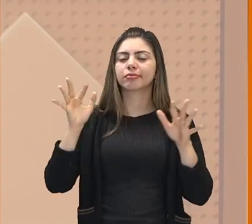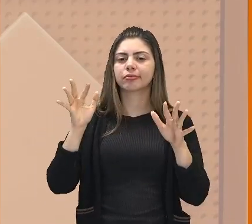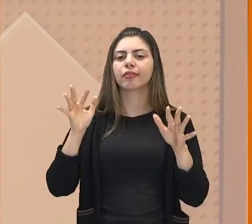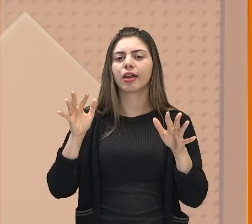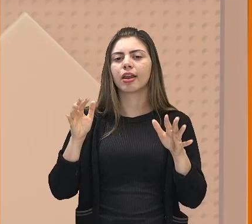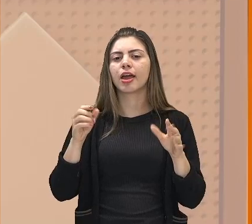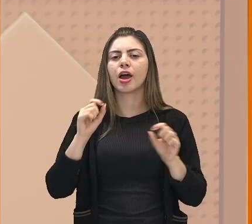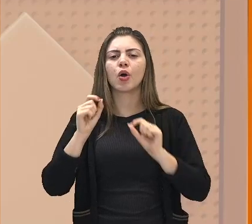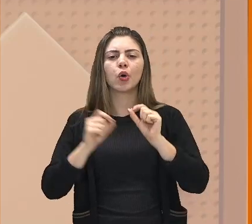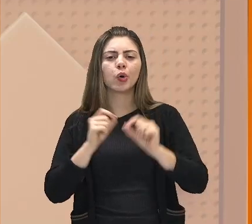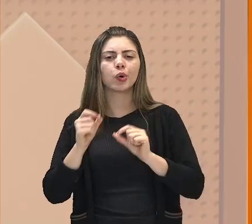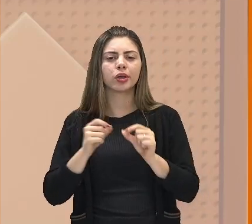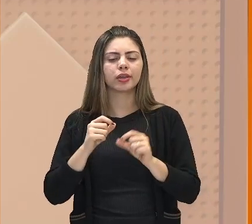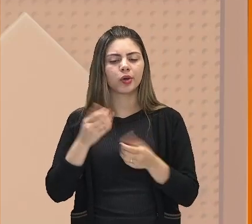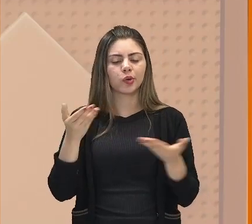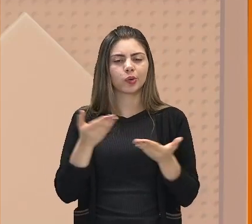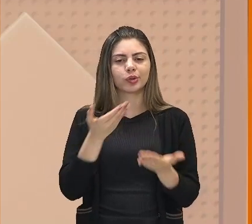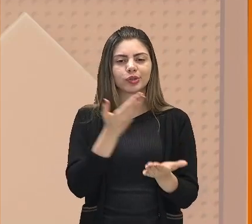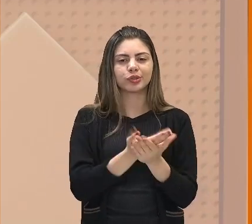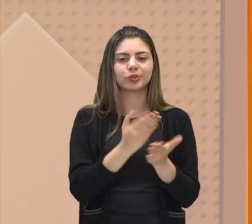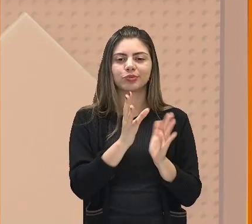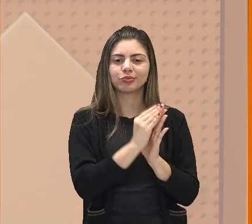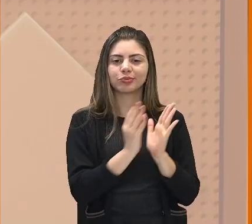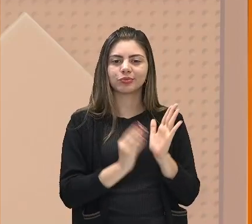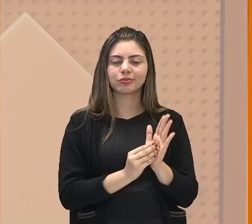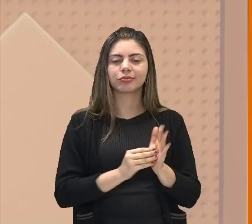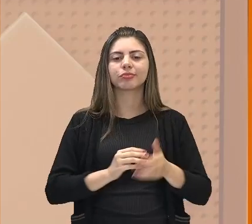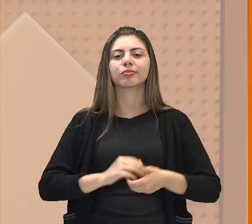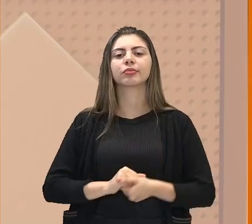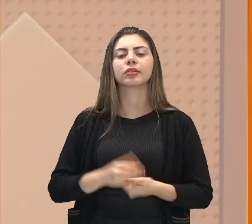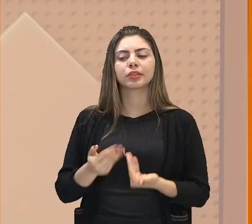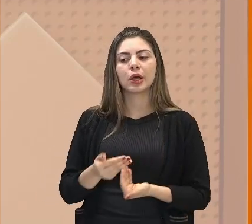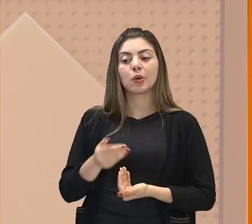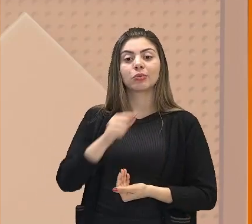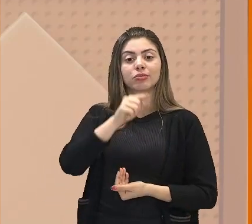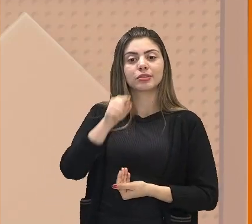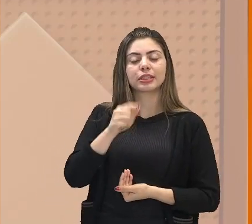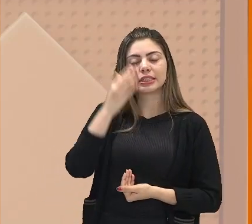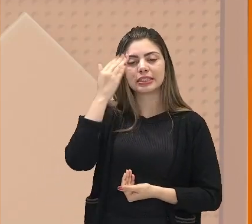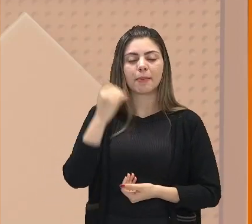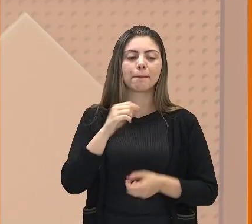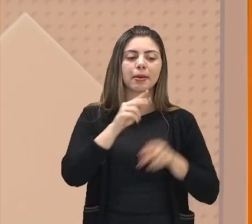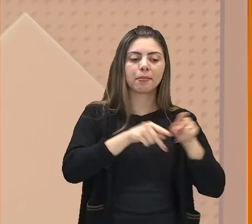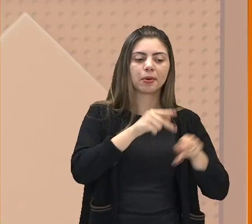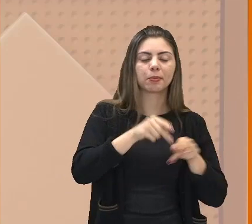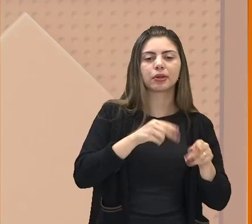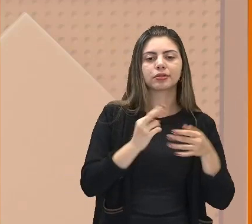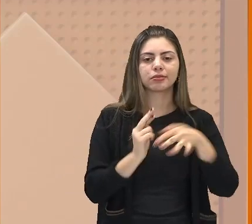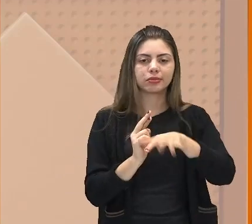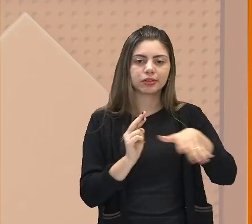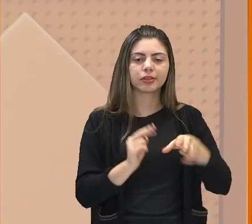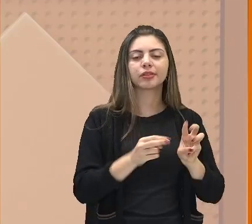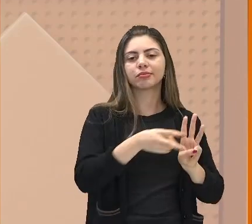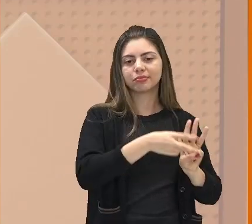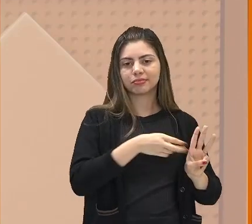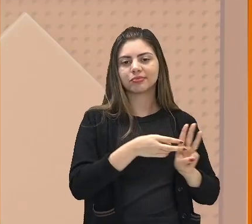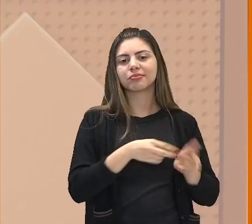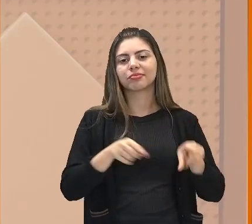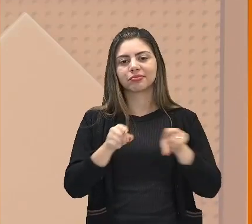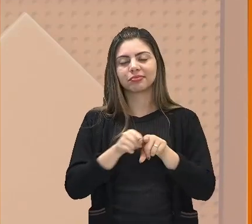tenham compreendido o conteúdo desta aula e tenham aí se identificado como povos ribeirinhos e povos